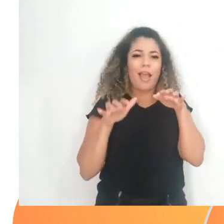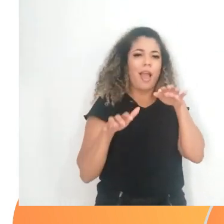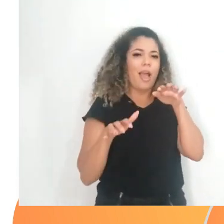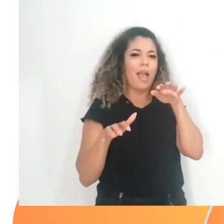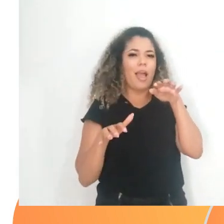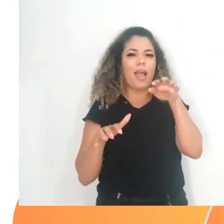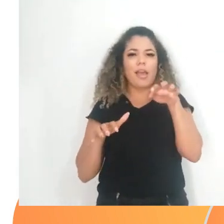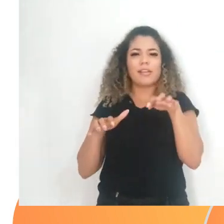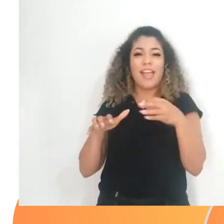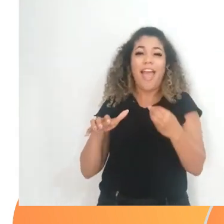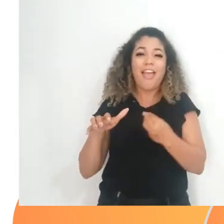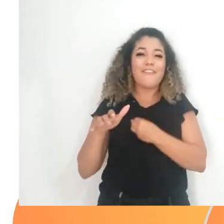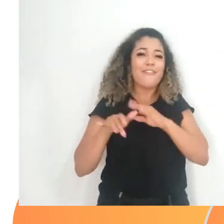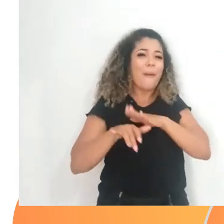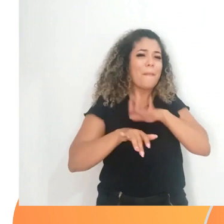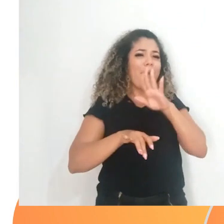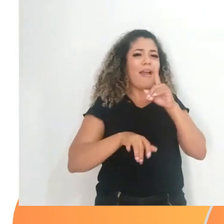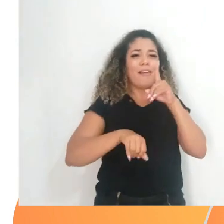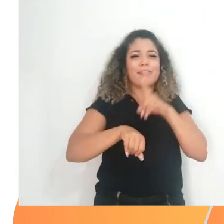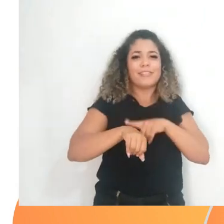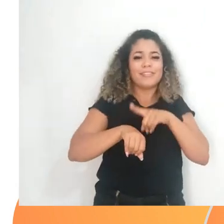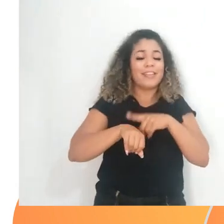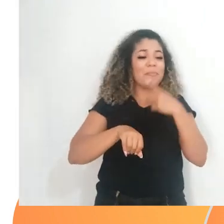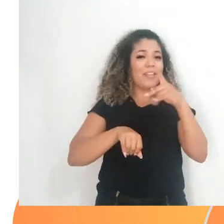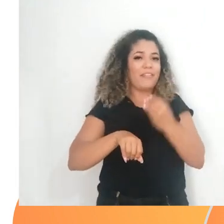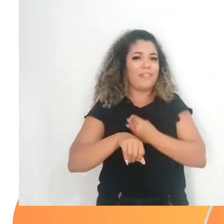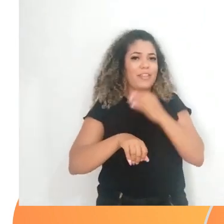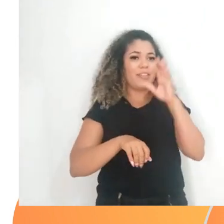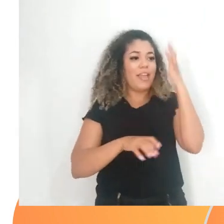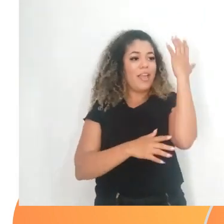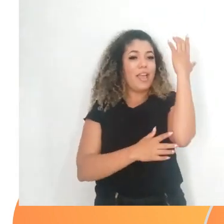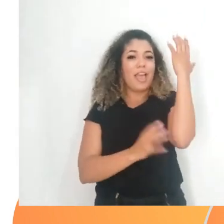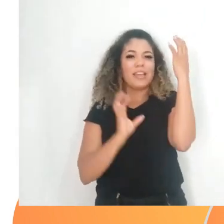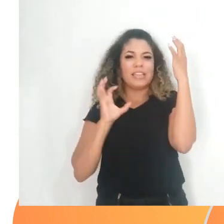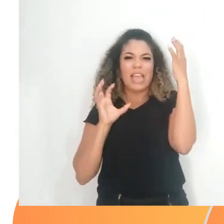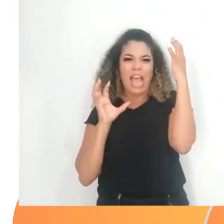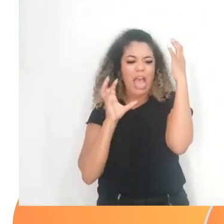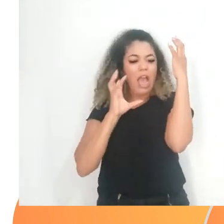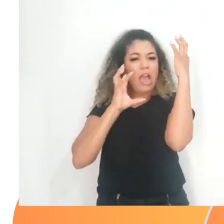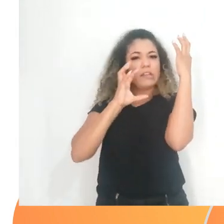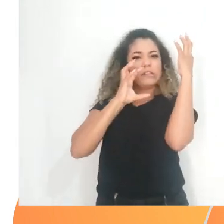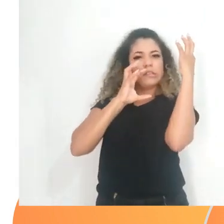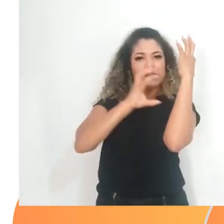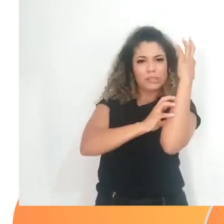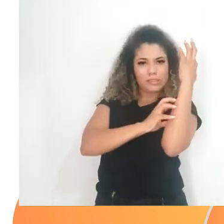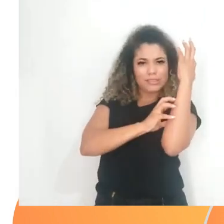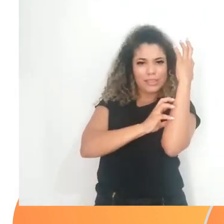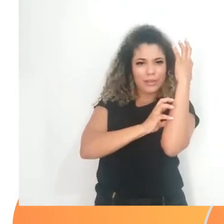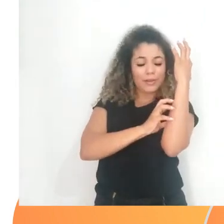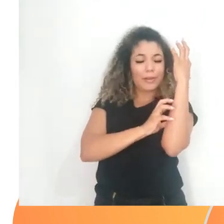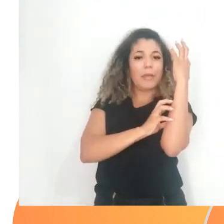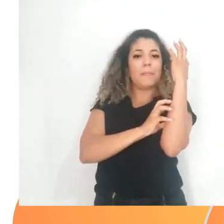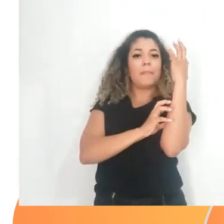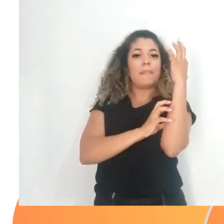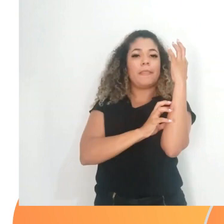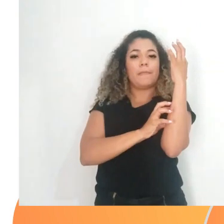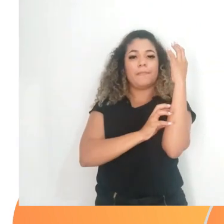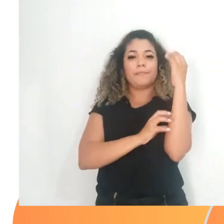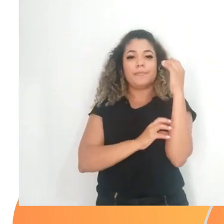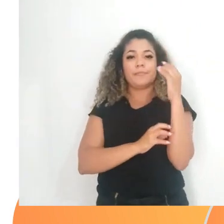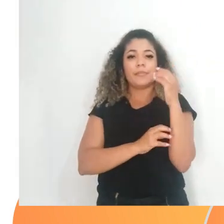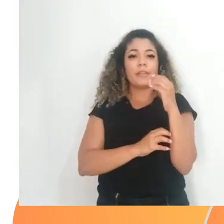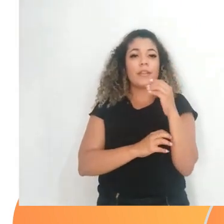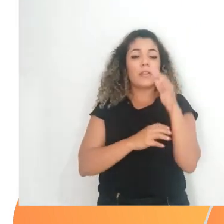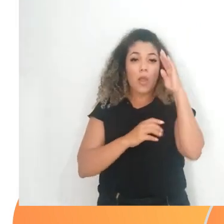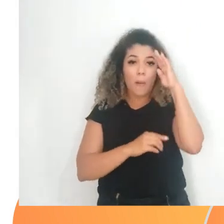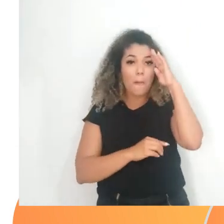preguiças passam a maior parte do tempo nas árvores e têm garras fortes para se segurarem nos galhos. Um